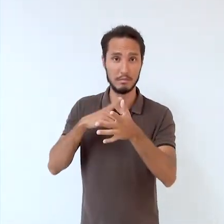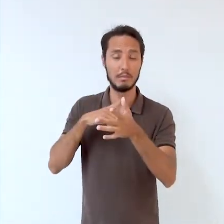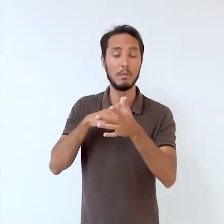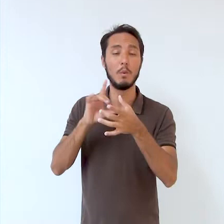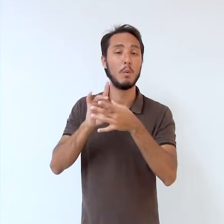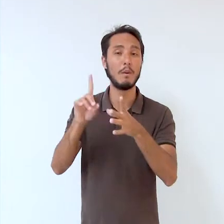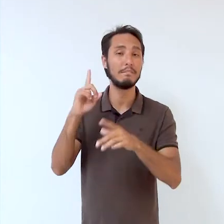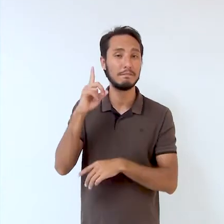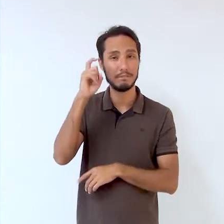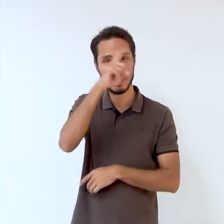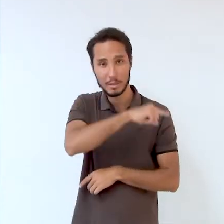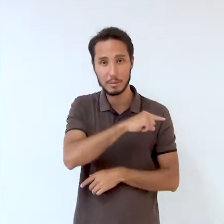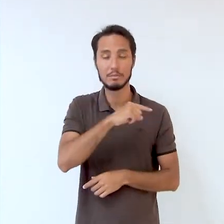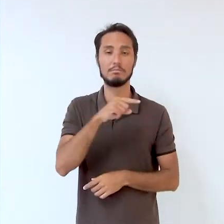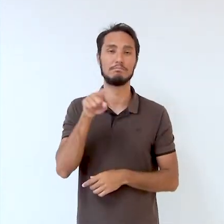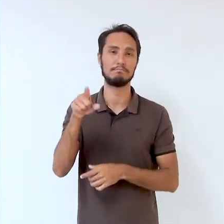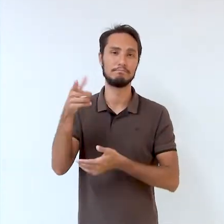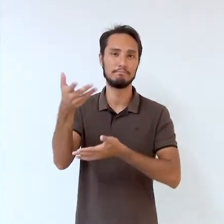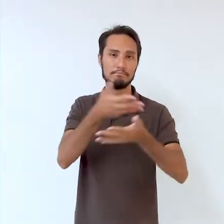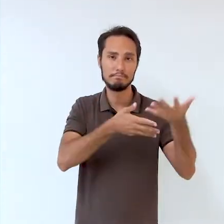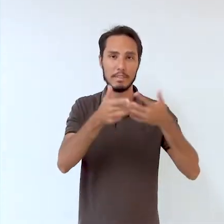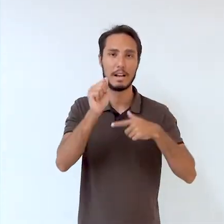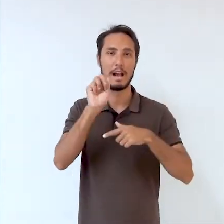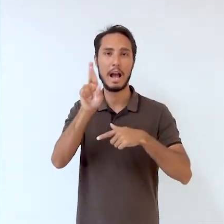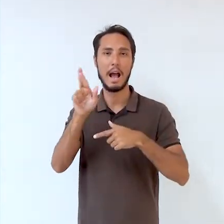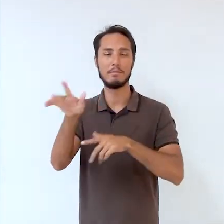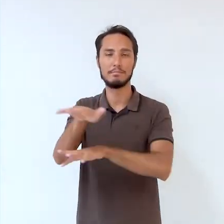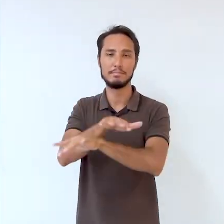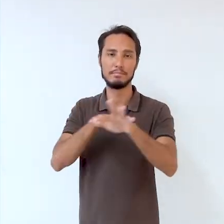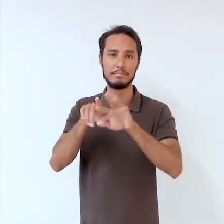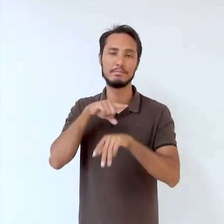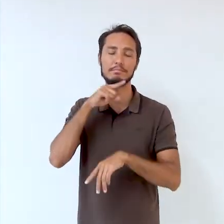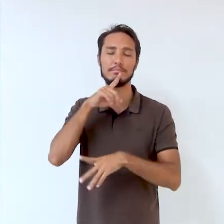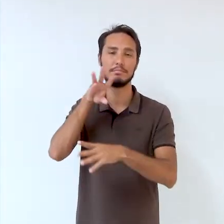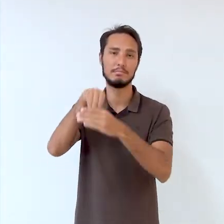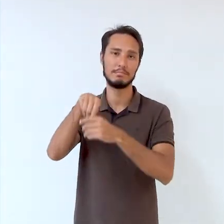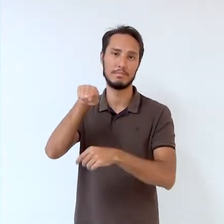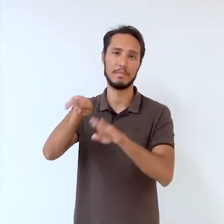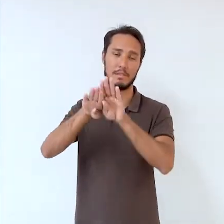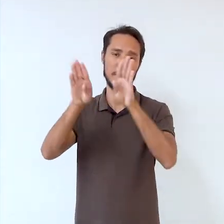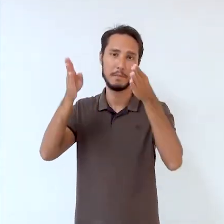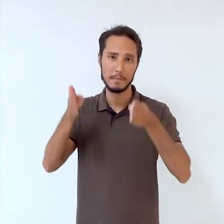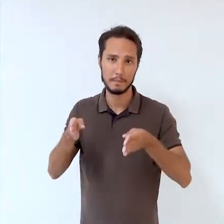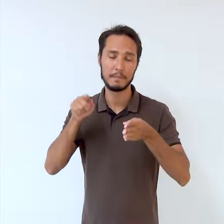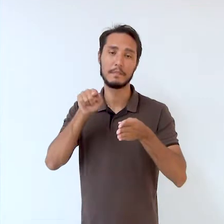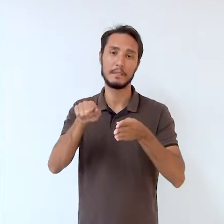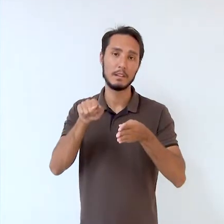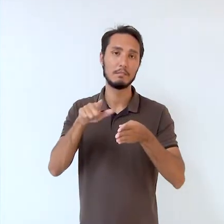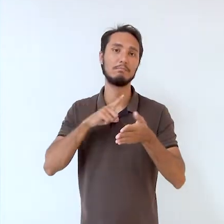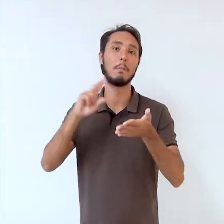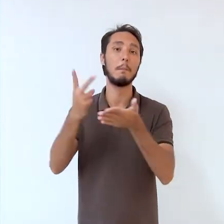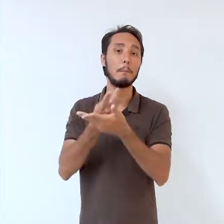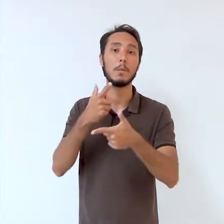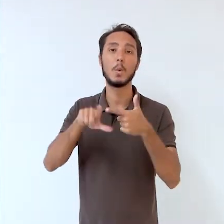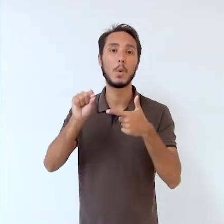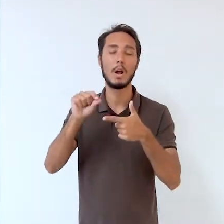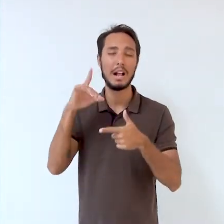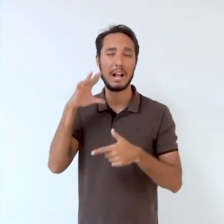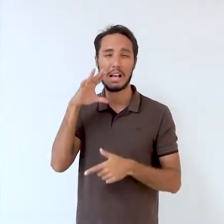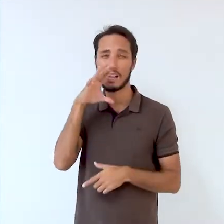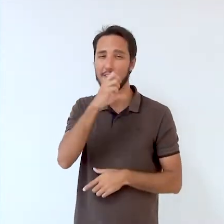coolers promove dificuldade no fluxo de ar dentro do gabinete,